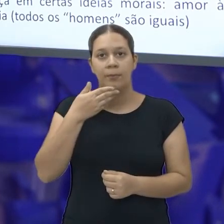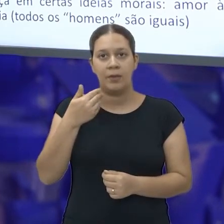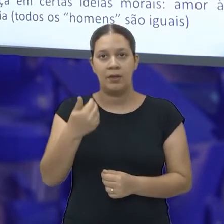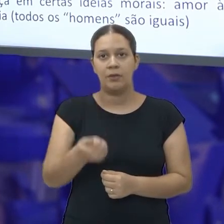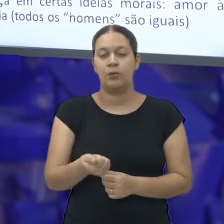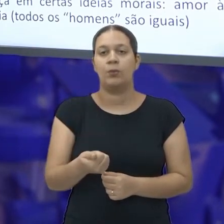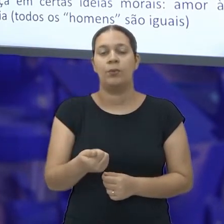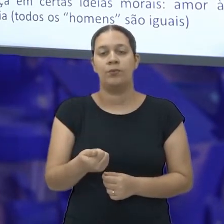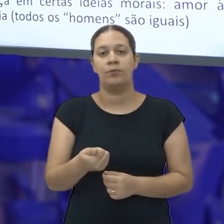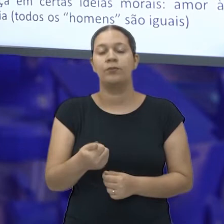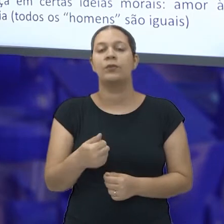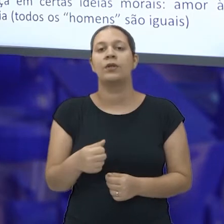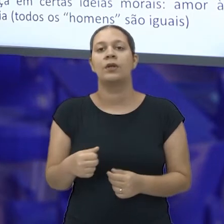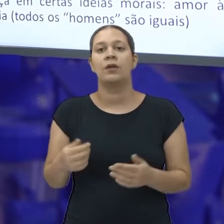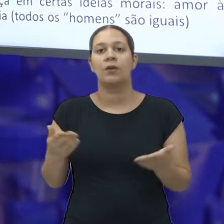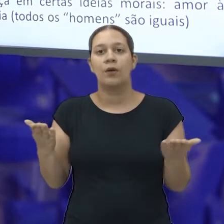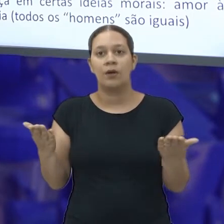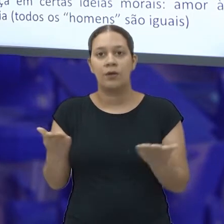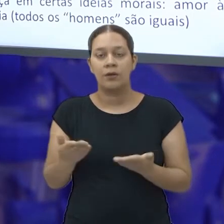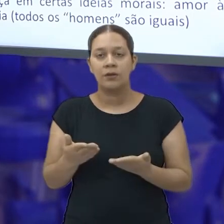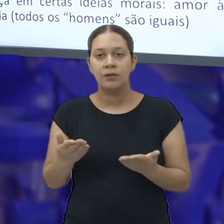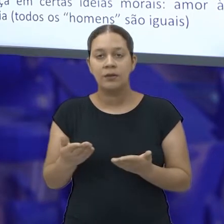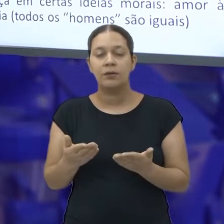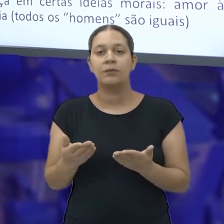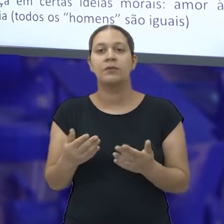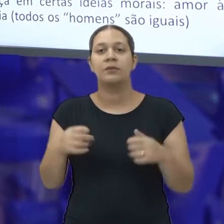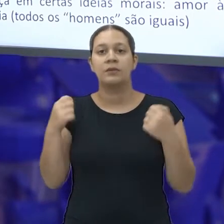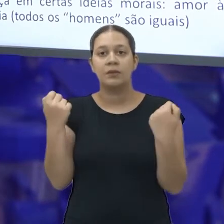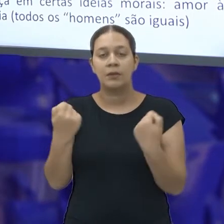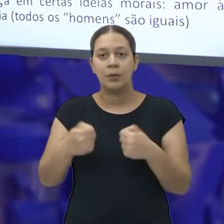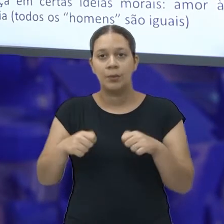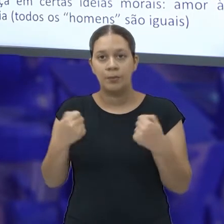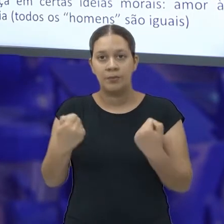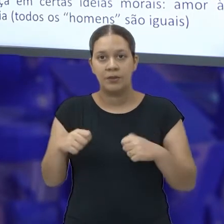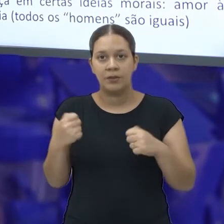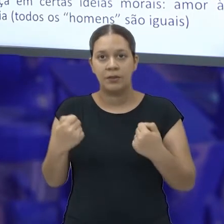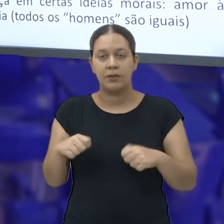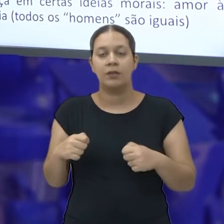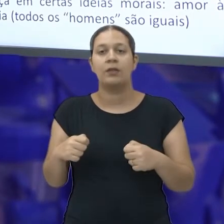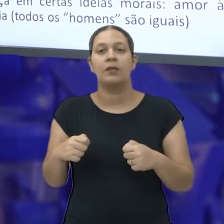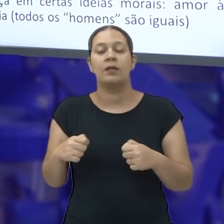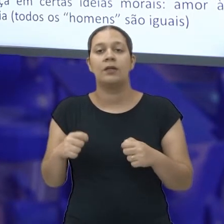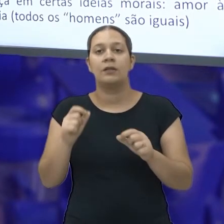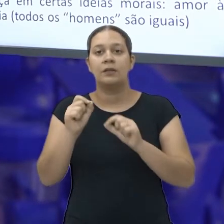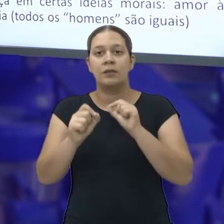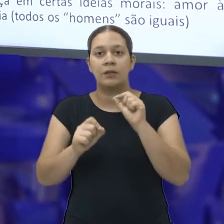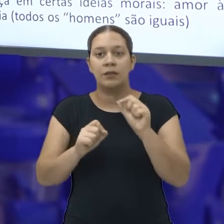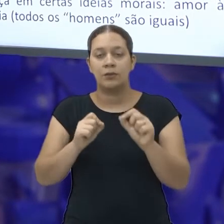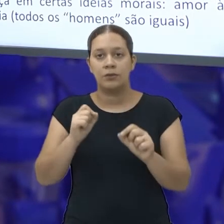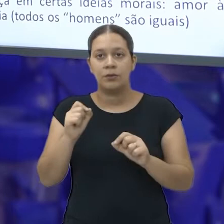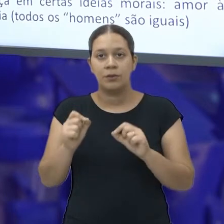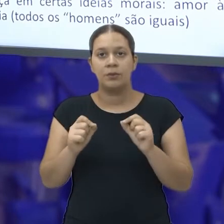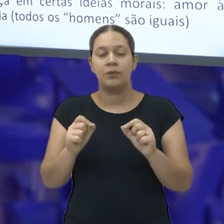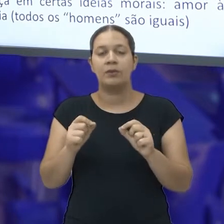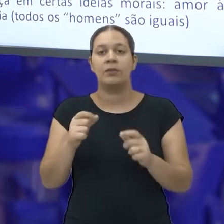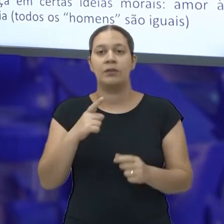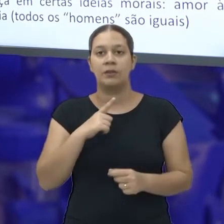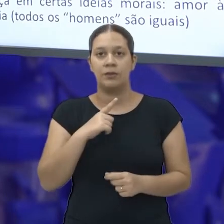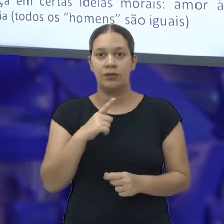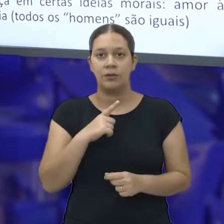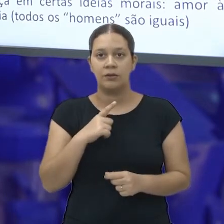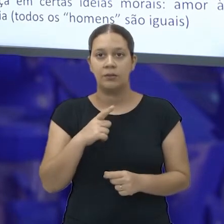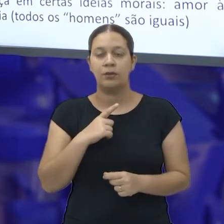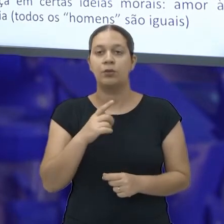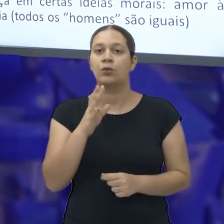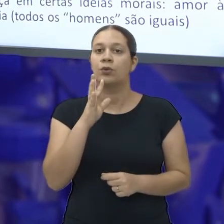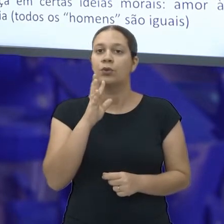bem melhor, né? Portanto, para a gente construir a democracia, a gente precisa, né, de que a gente